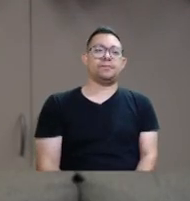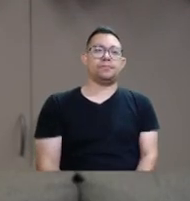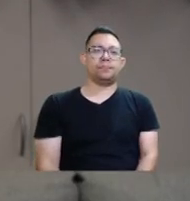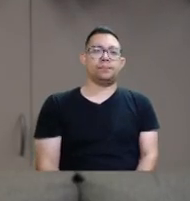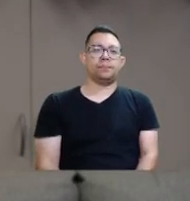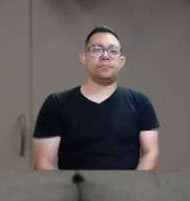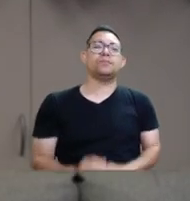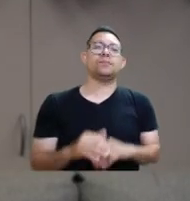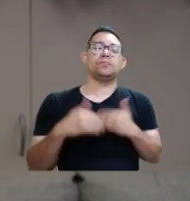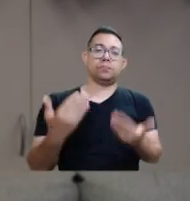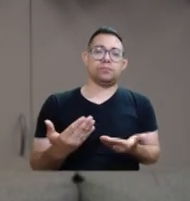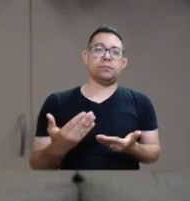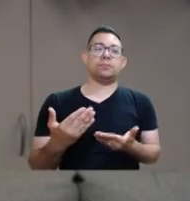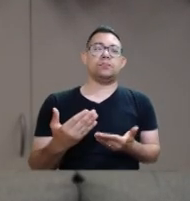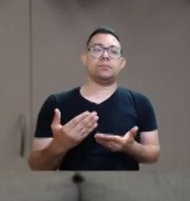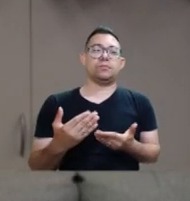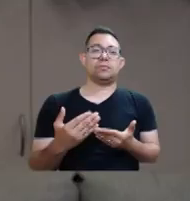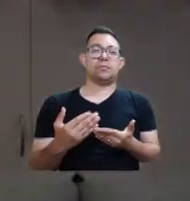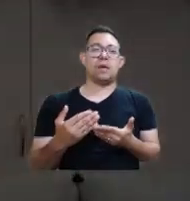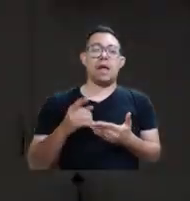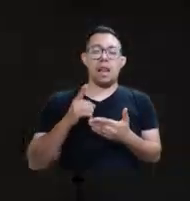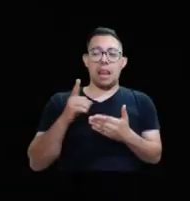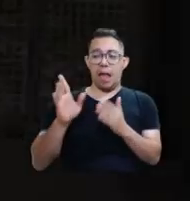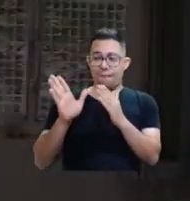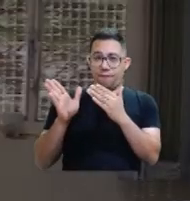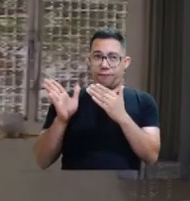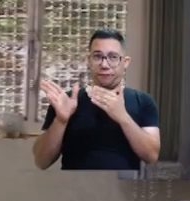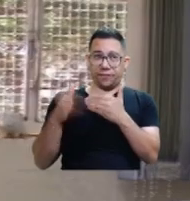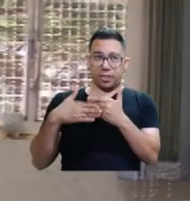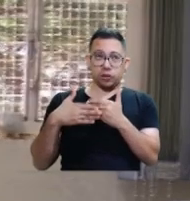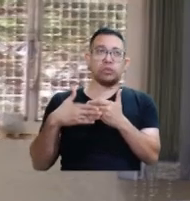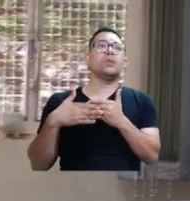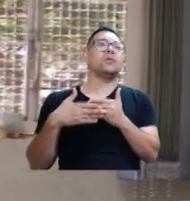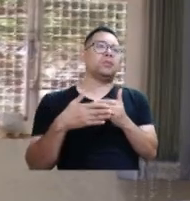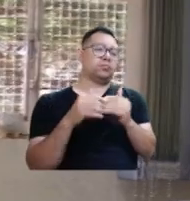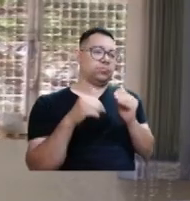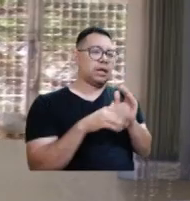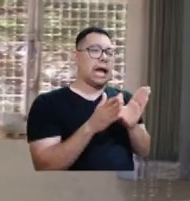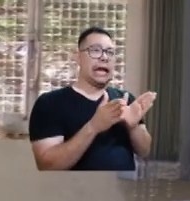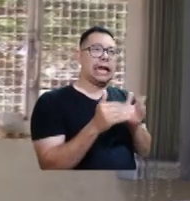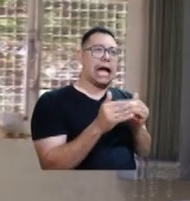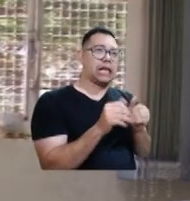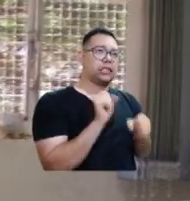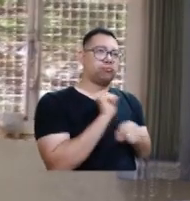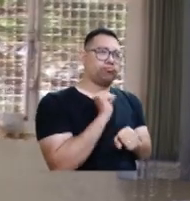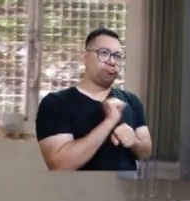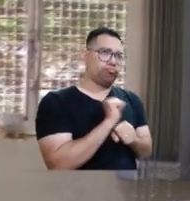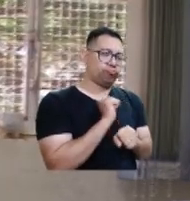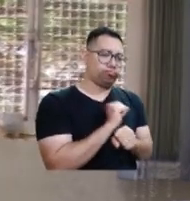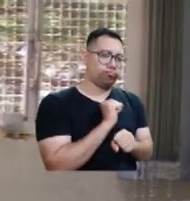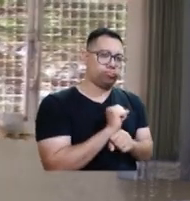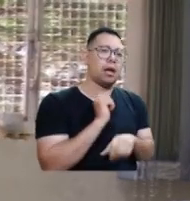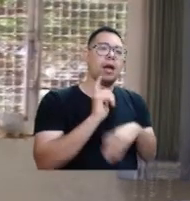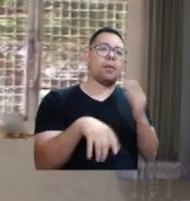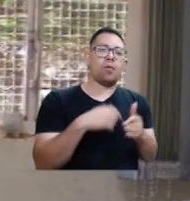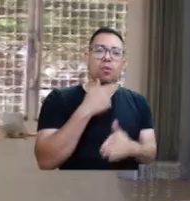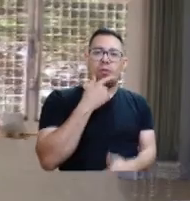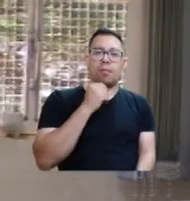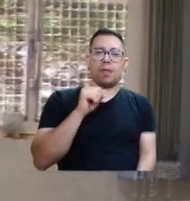organizado e desenvolvido pela biblioteca aqui da Unesp. Então, depois que o acervo saiu da Gramofone, ele veio para a Unesp, ficou um